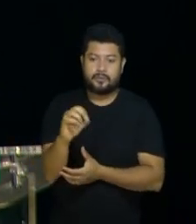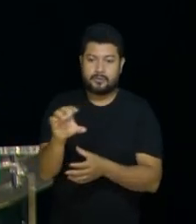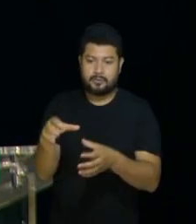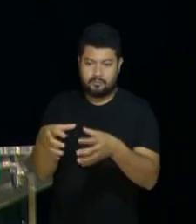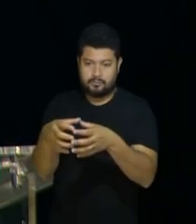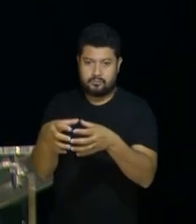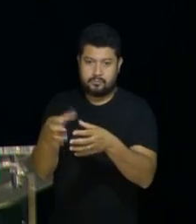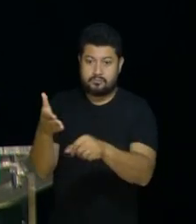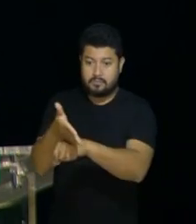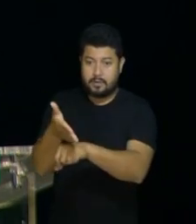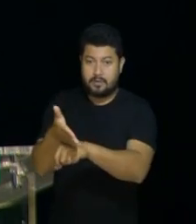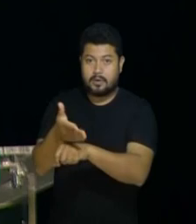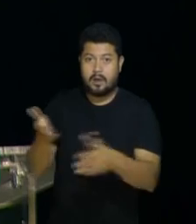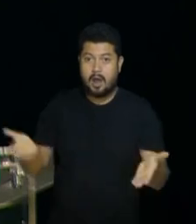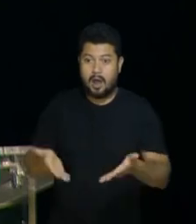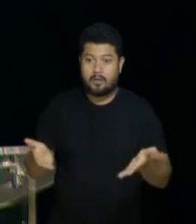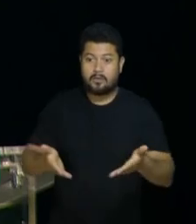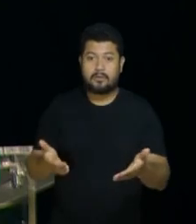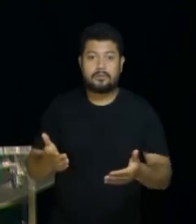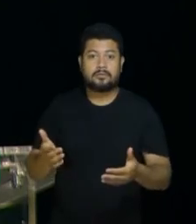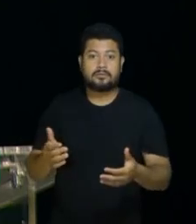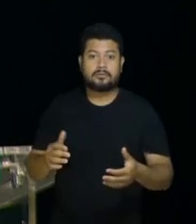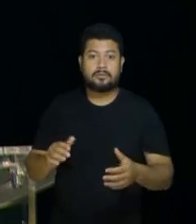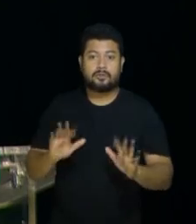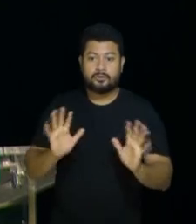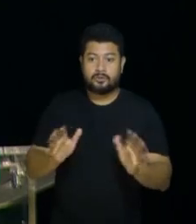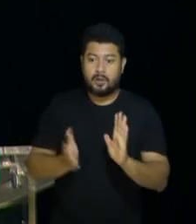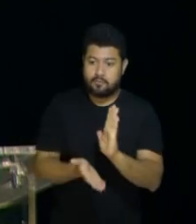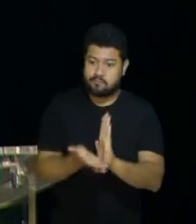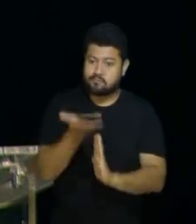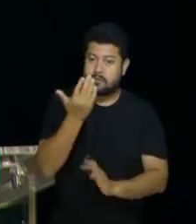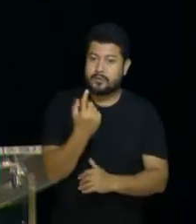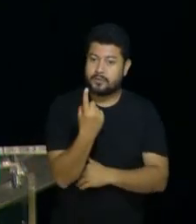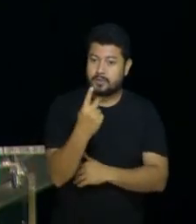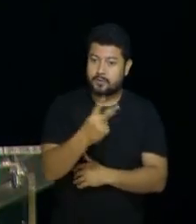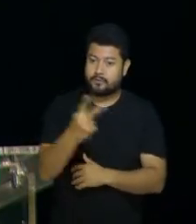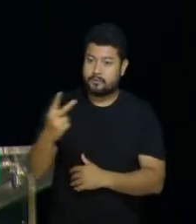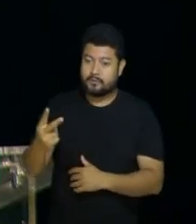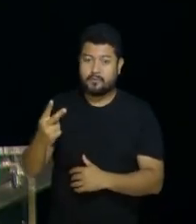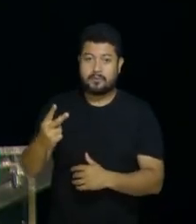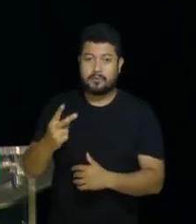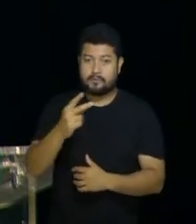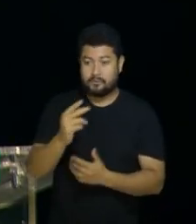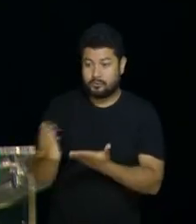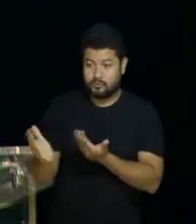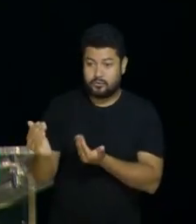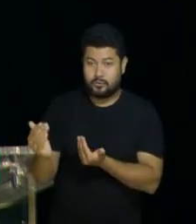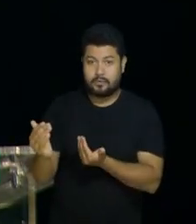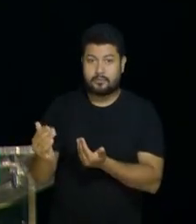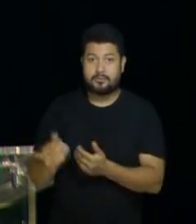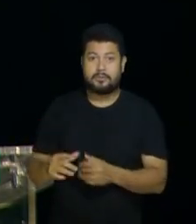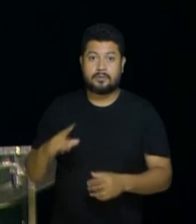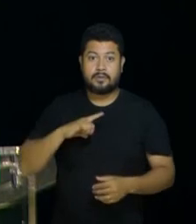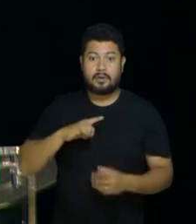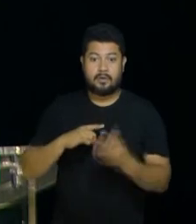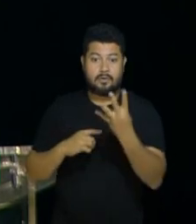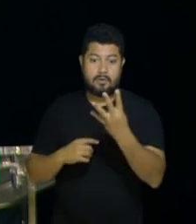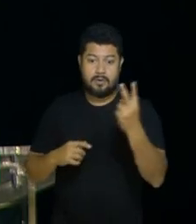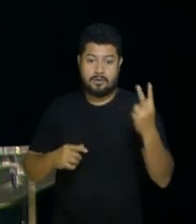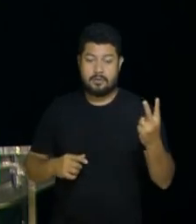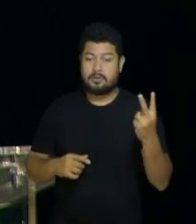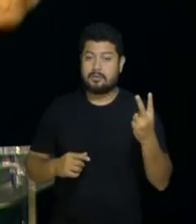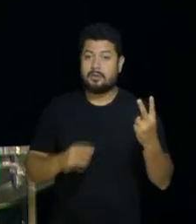atualmente estamos com 122 membros juvenis e mais 42 membros adultos, que